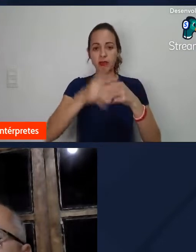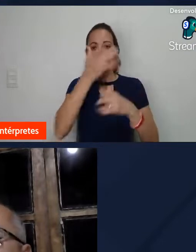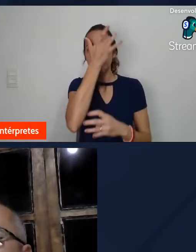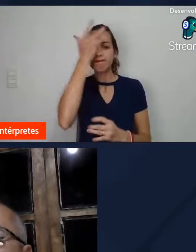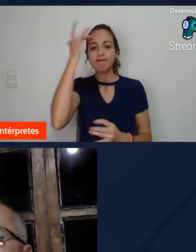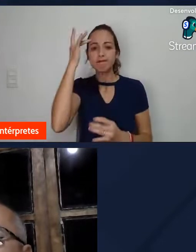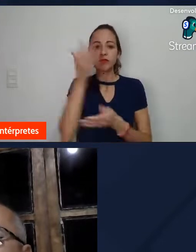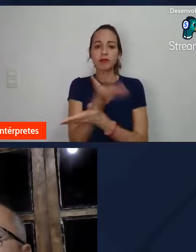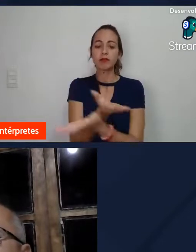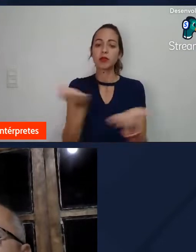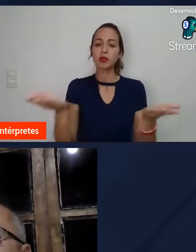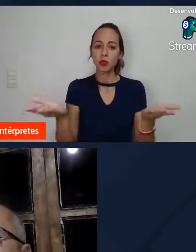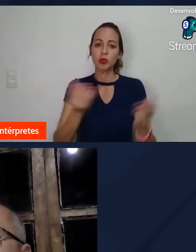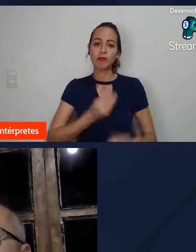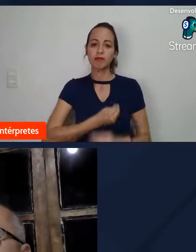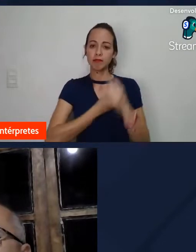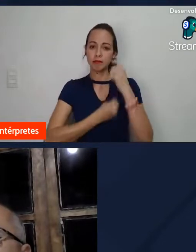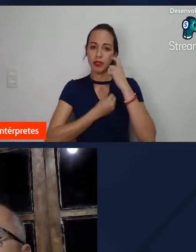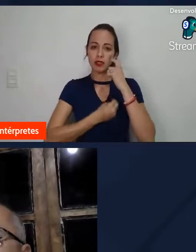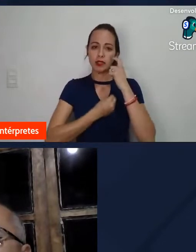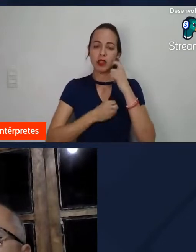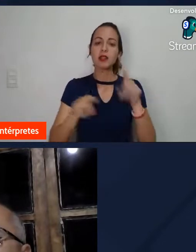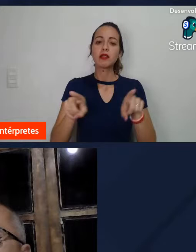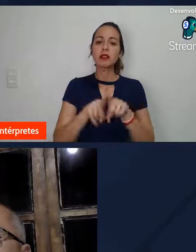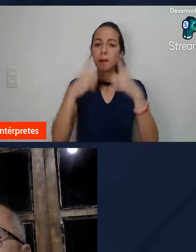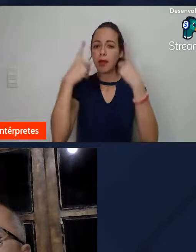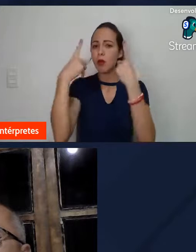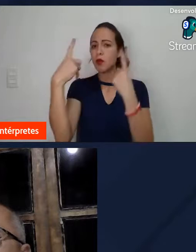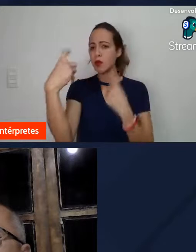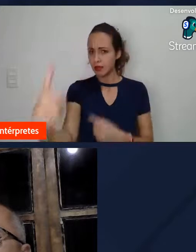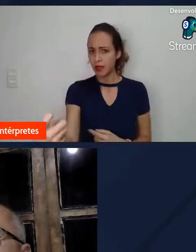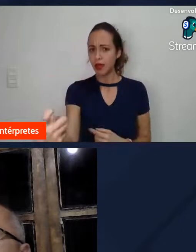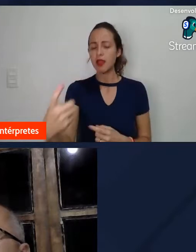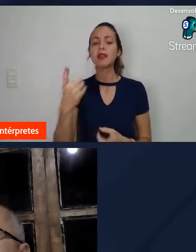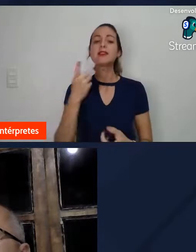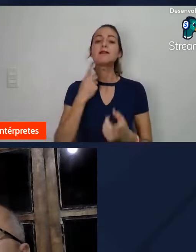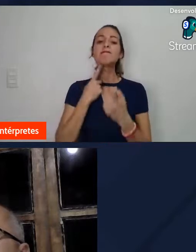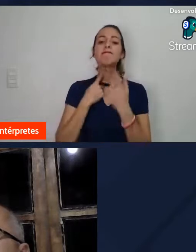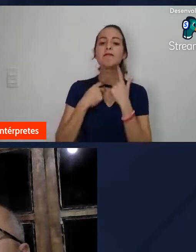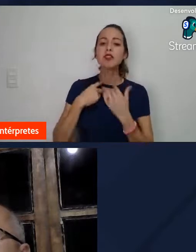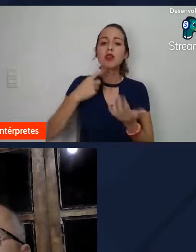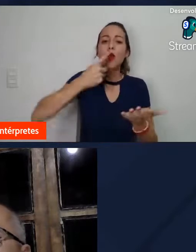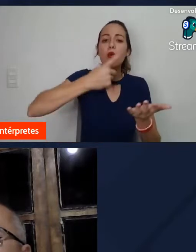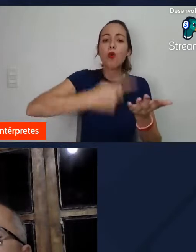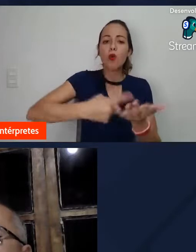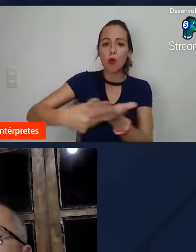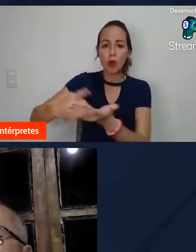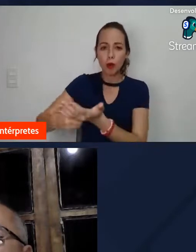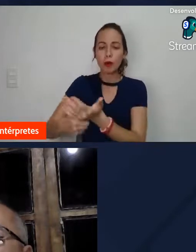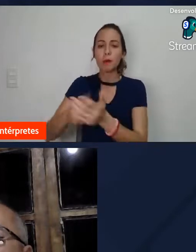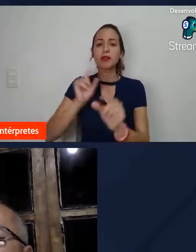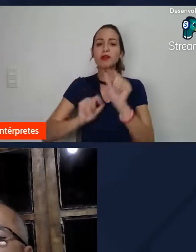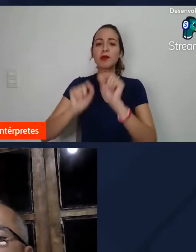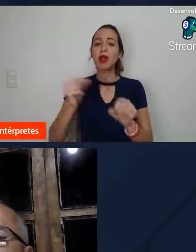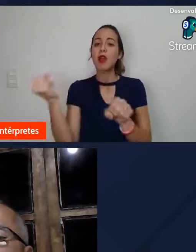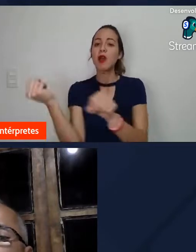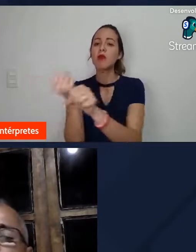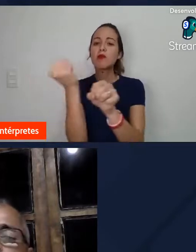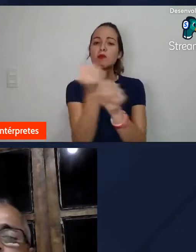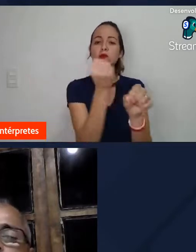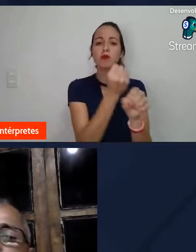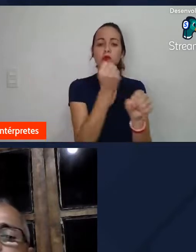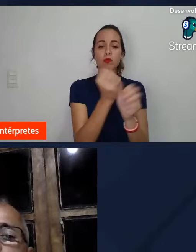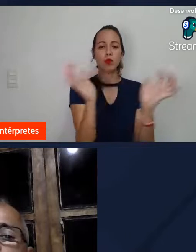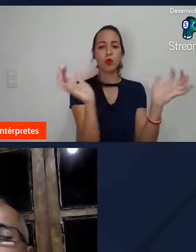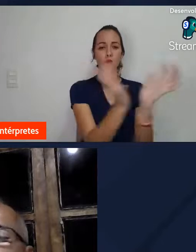pela disponibilidade, pelo interesse, o desejo e o compromisso com a construção das conferências